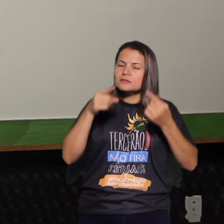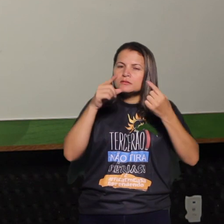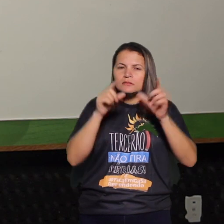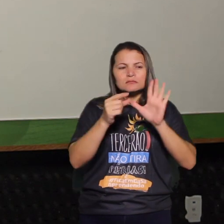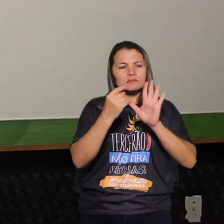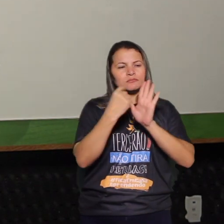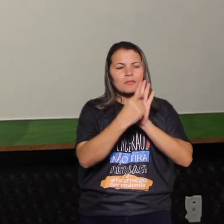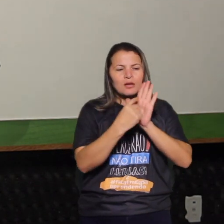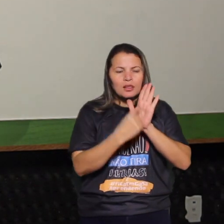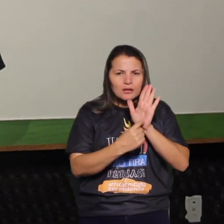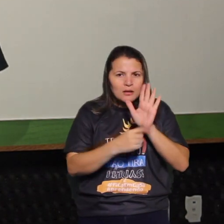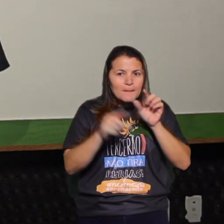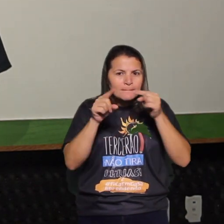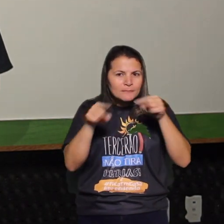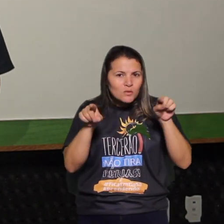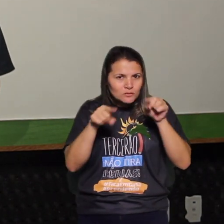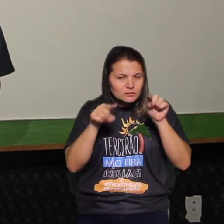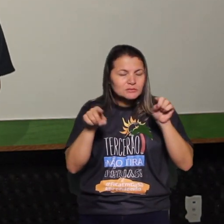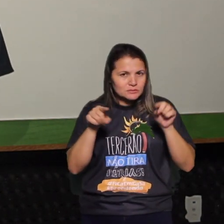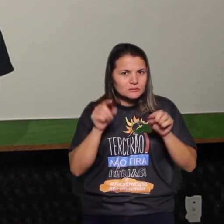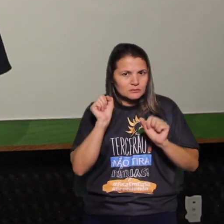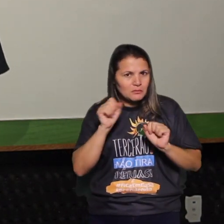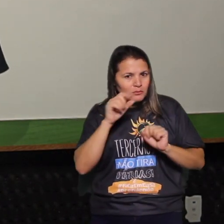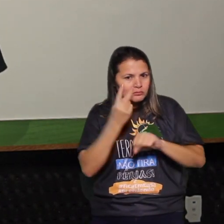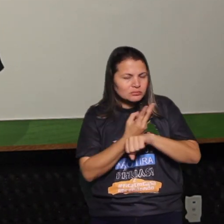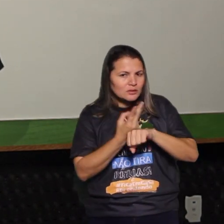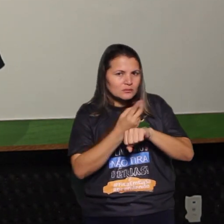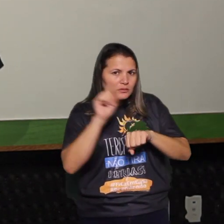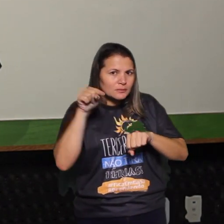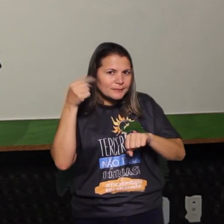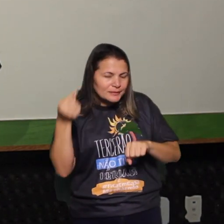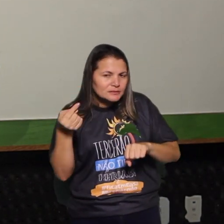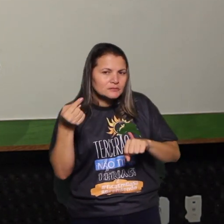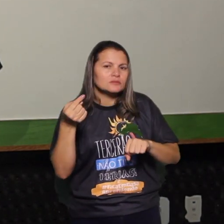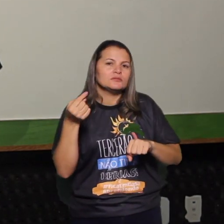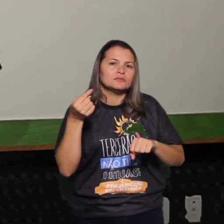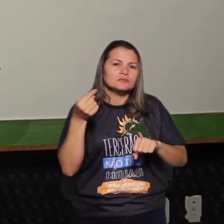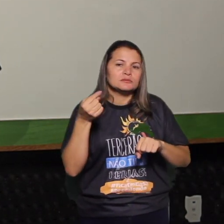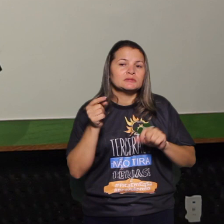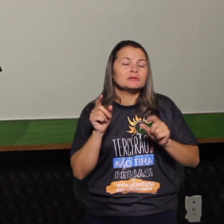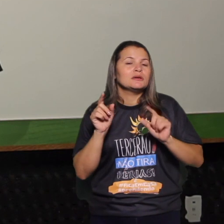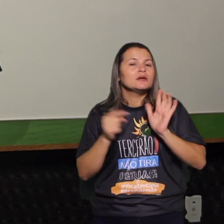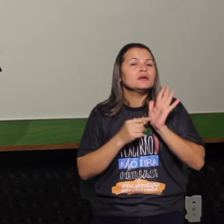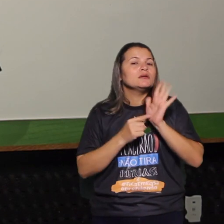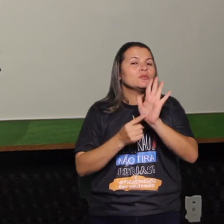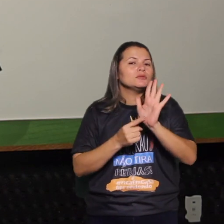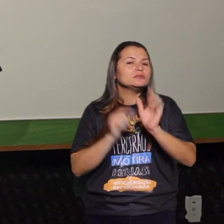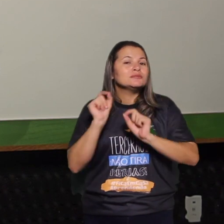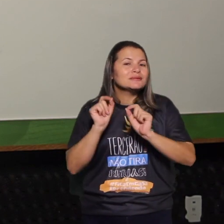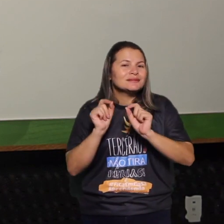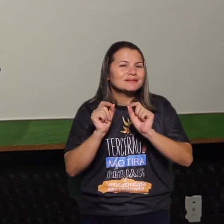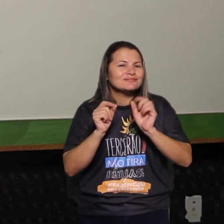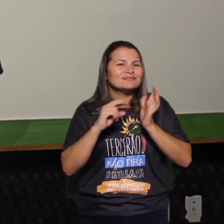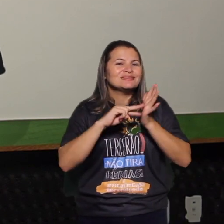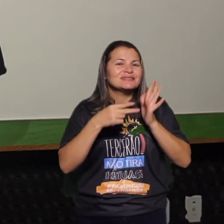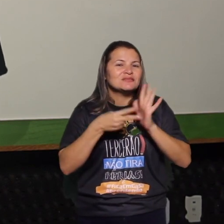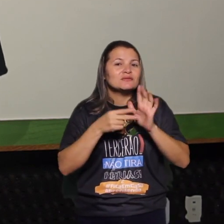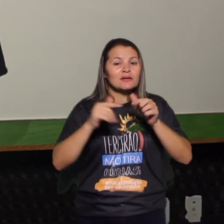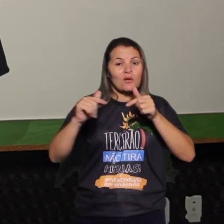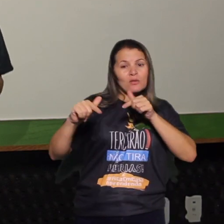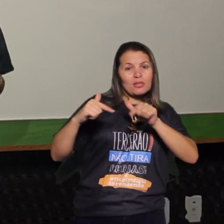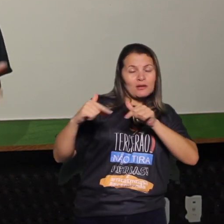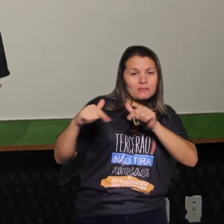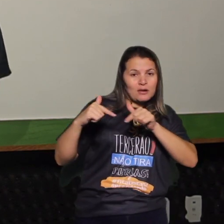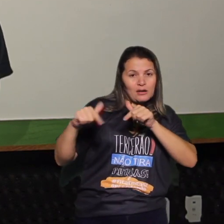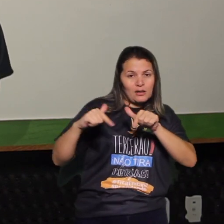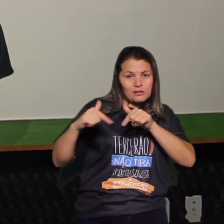letra da música, você pode procurar depois, o Chico Buarque ele tá se referindo a um trabalhador